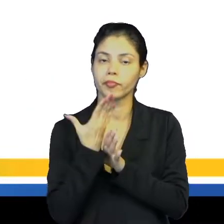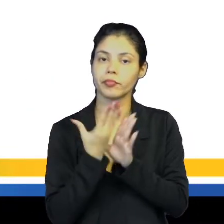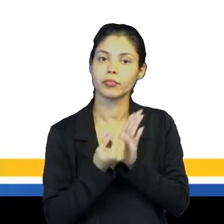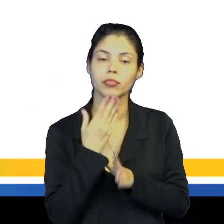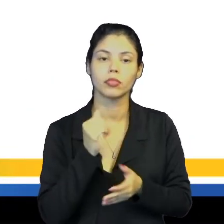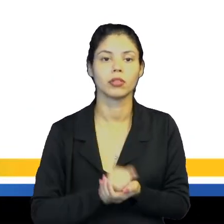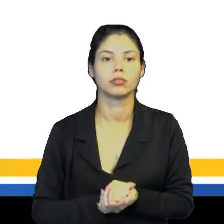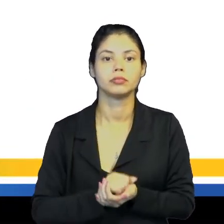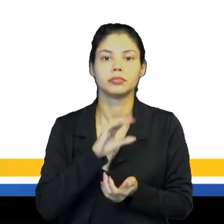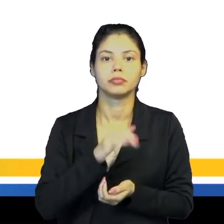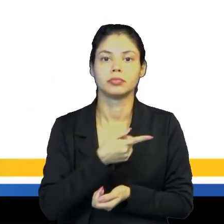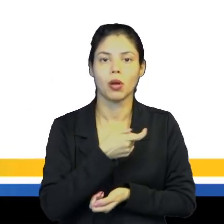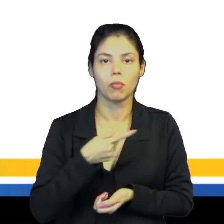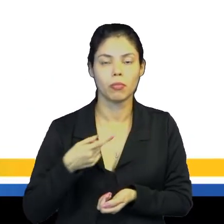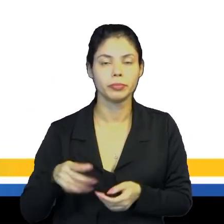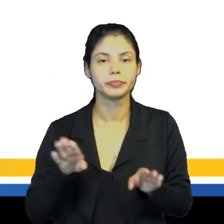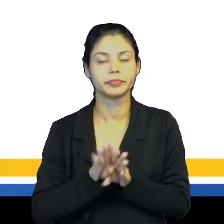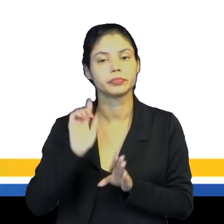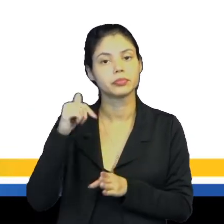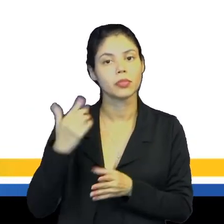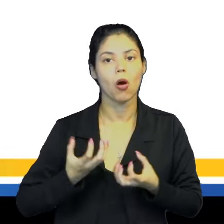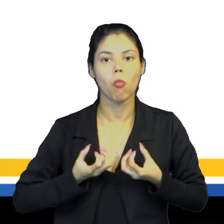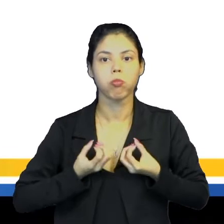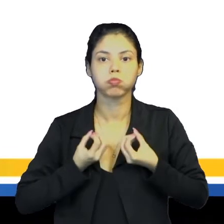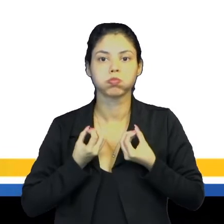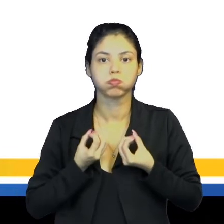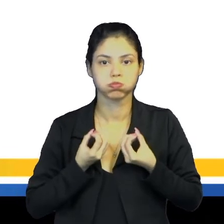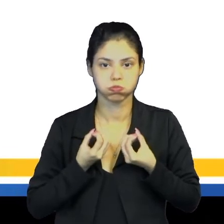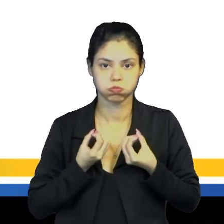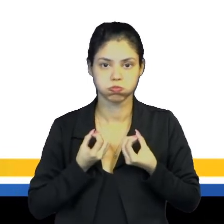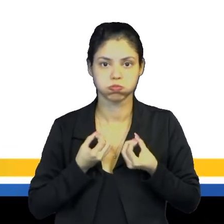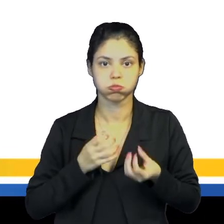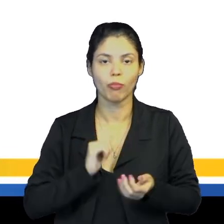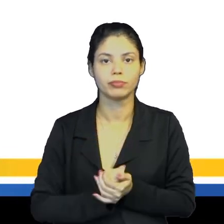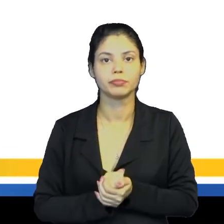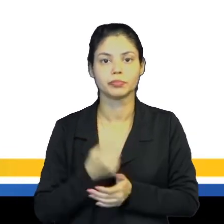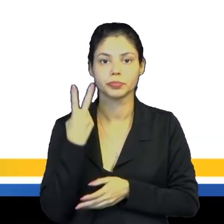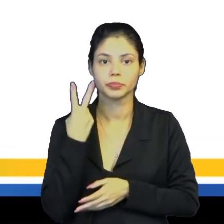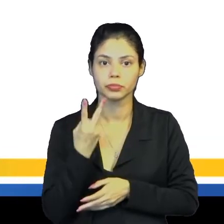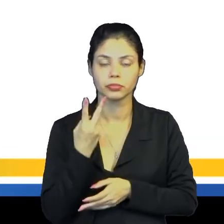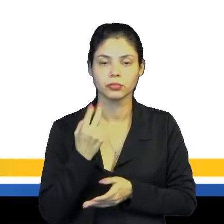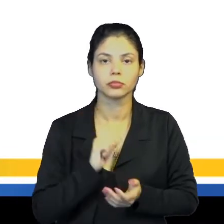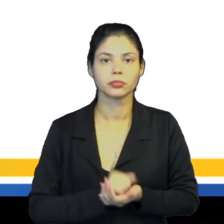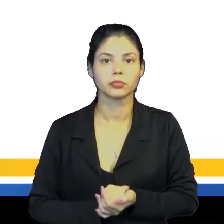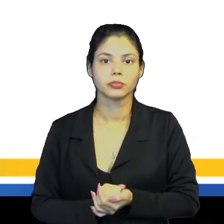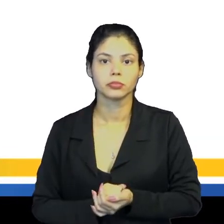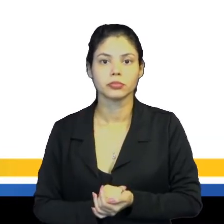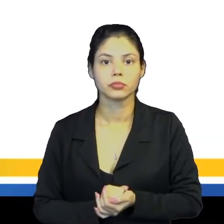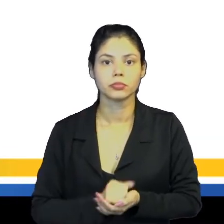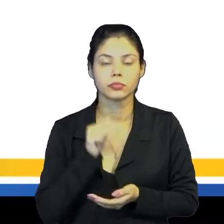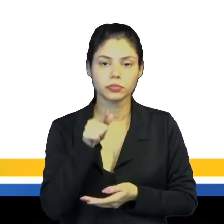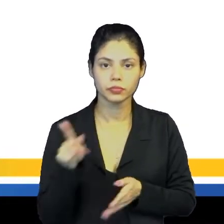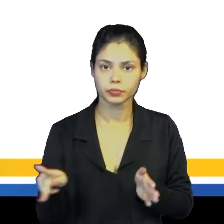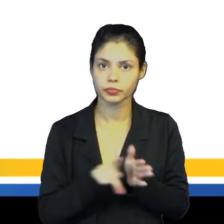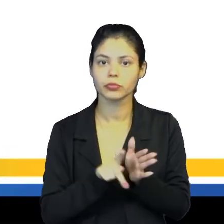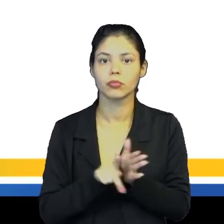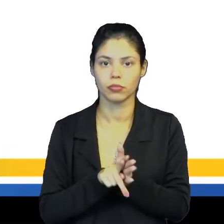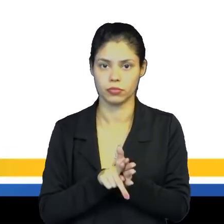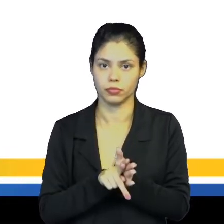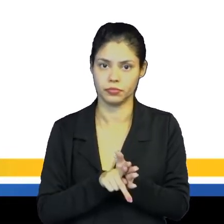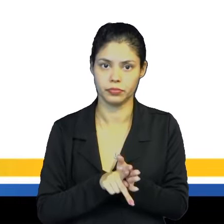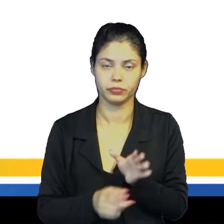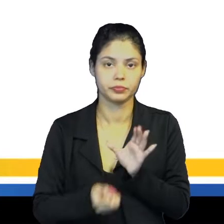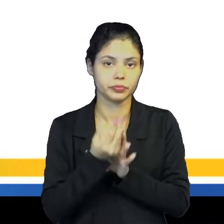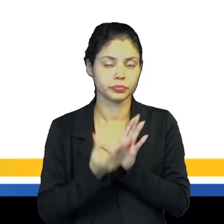aí do espermatozoide, ela vai ocorrer lá nos testículos, né? Que são 2. E aí, especificamente,